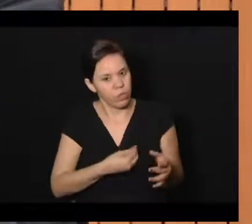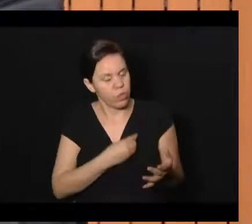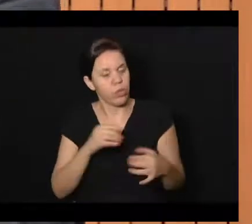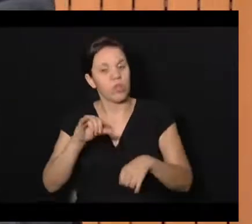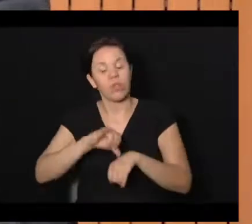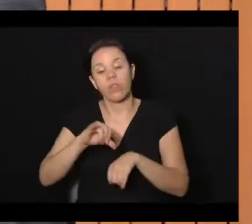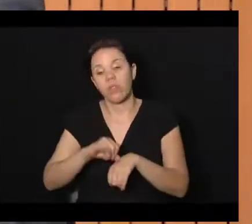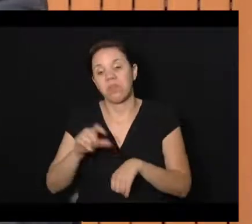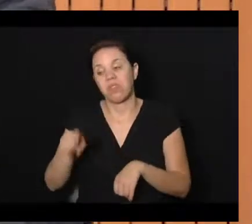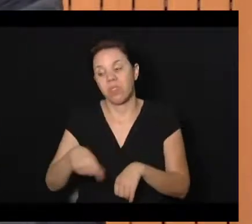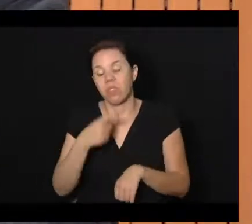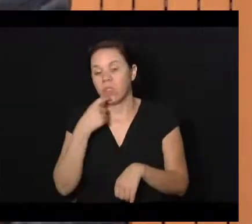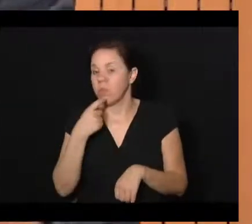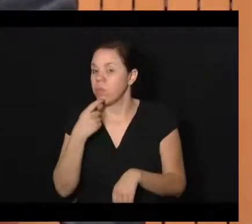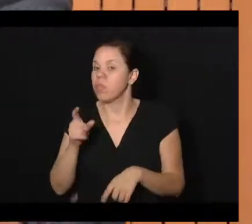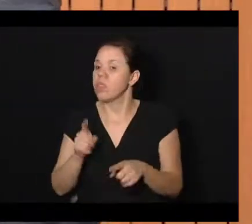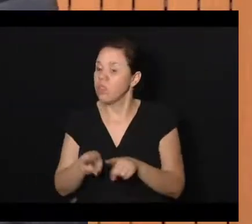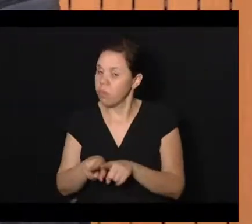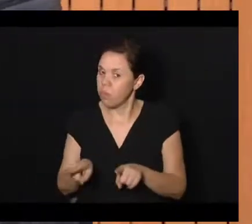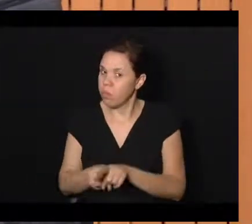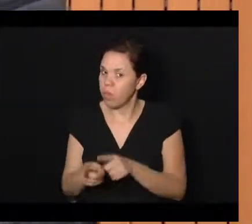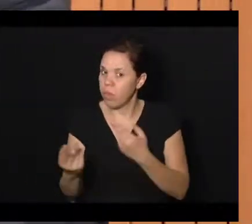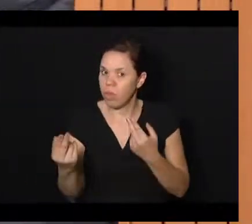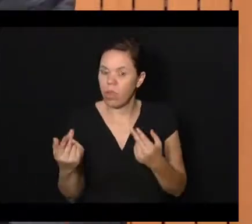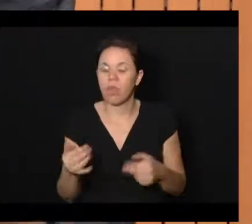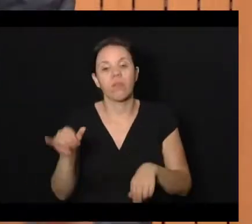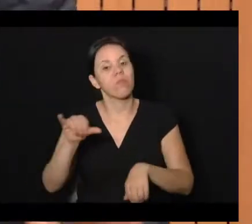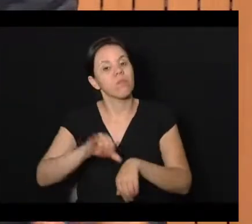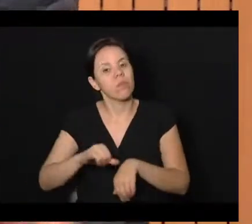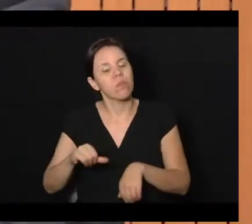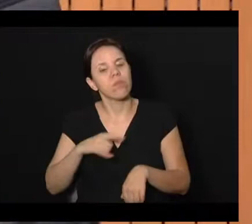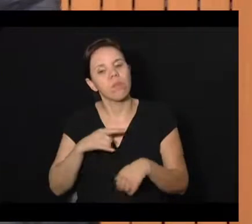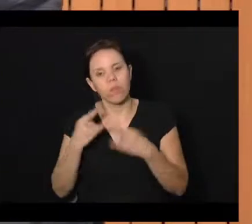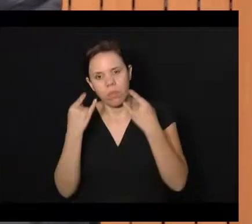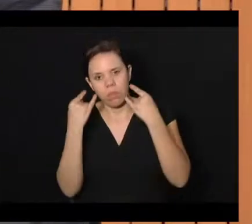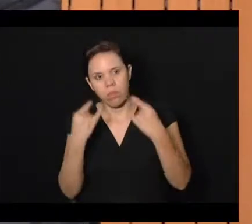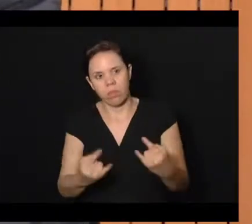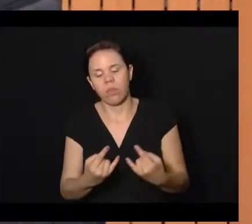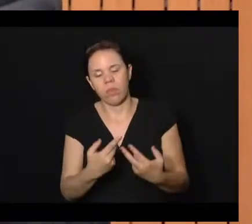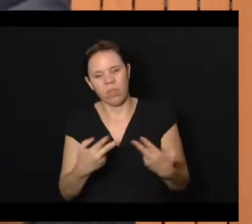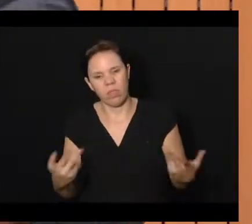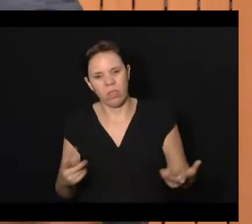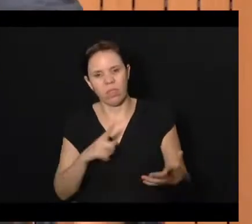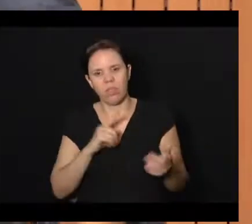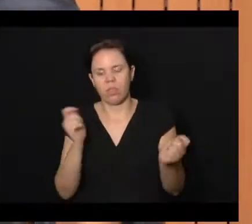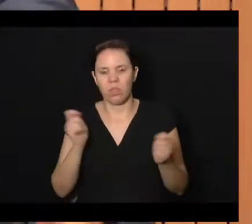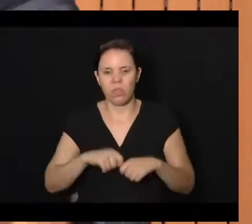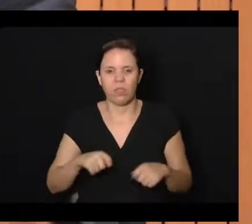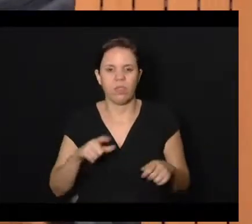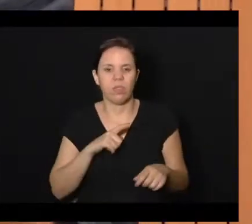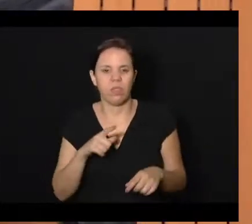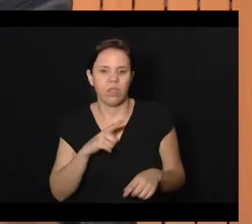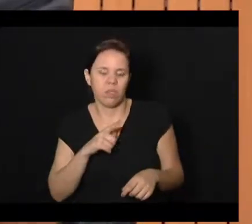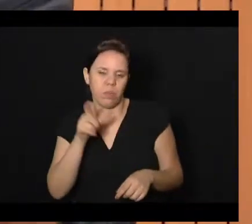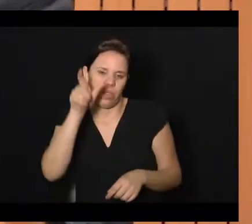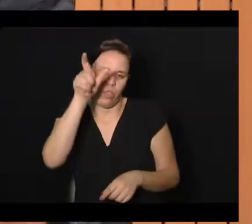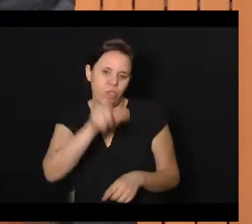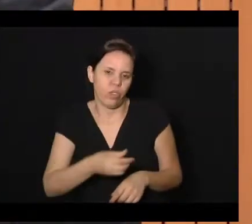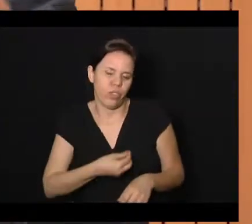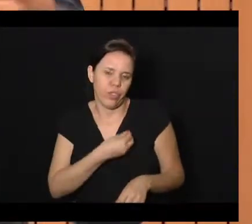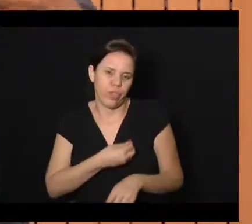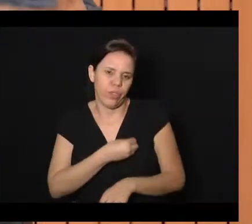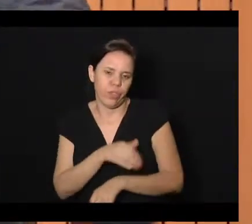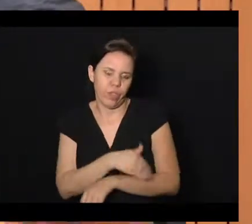campinas isso não é diferente e por estar no centro isso acaba atraindo muitas outras coisas que geralmente a posição de gotham no centro então os grupos de cinco e